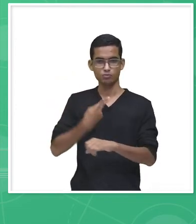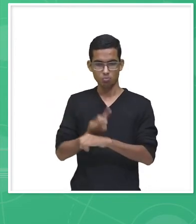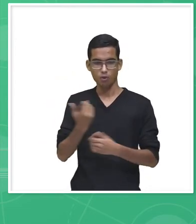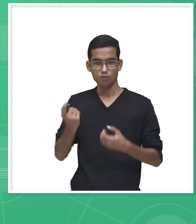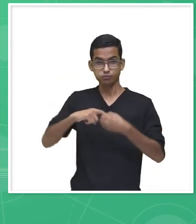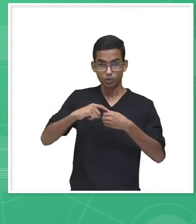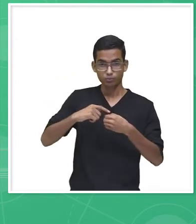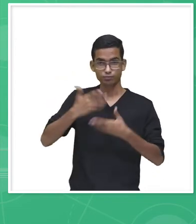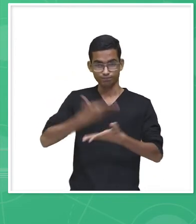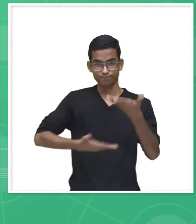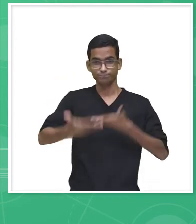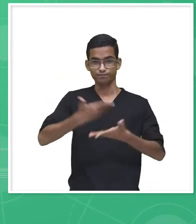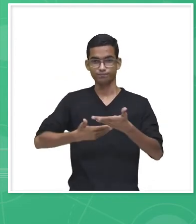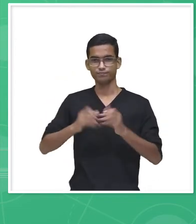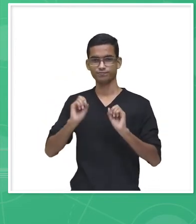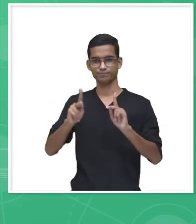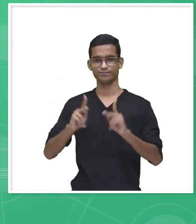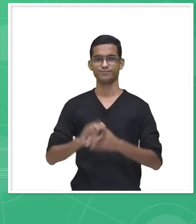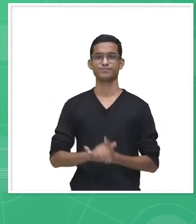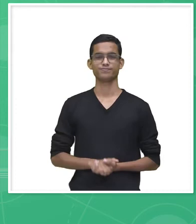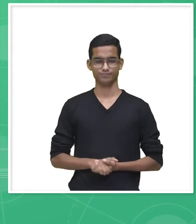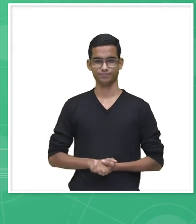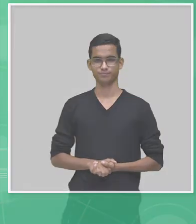interagir E